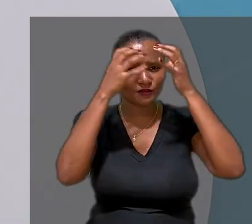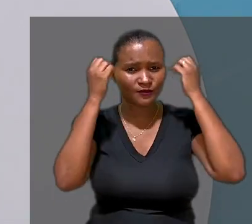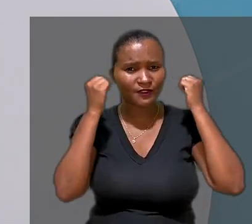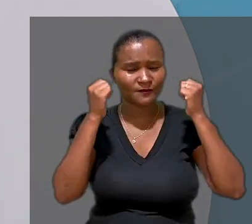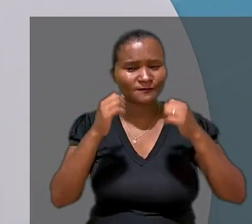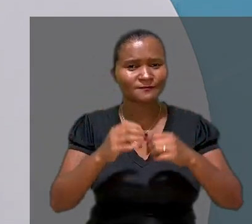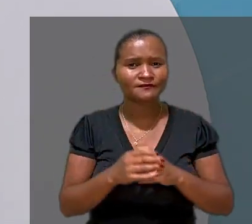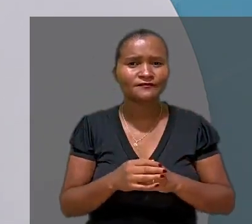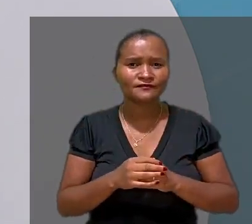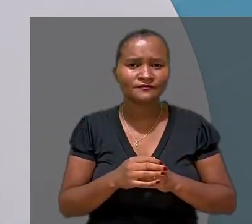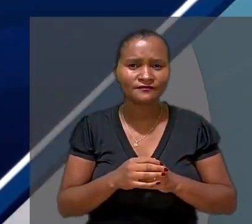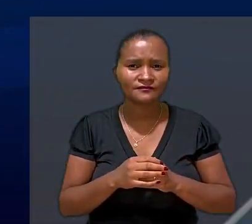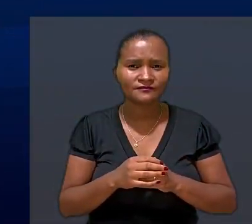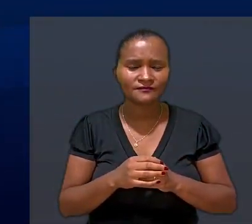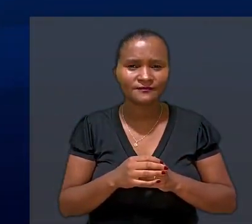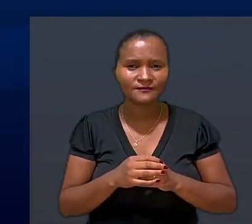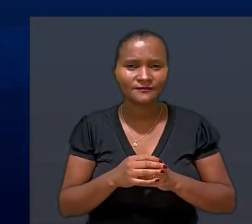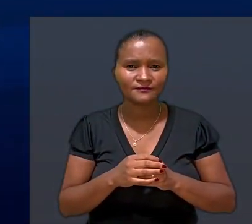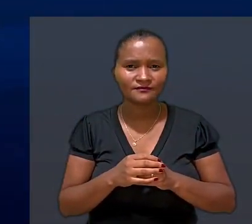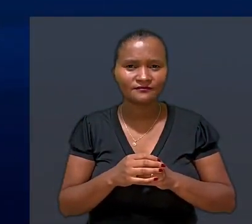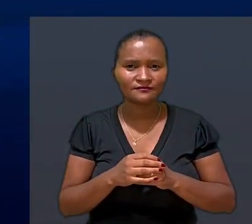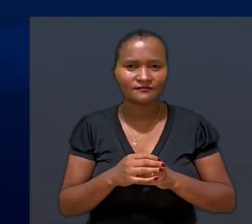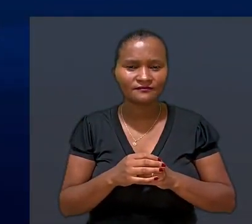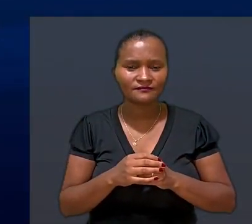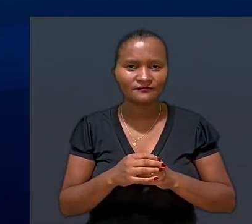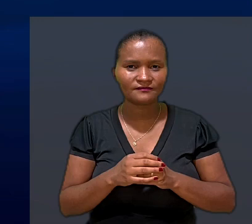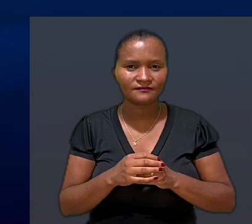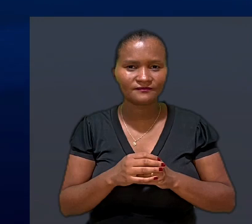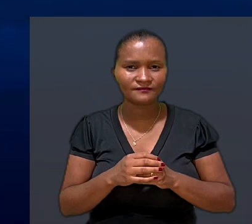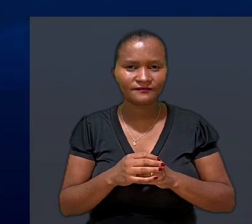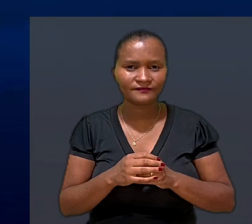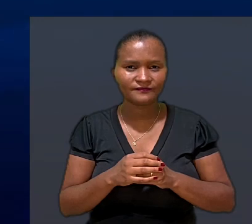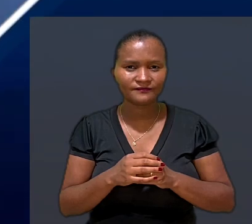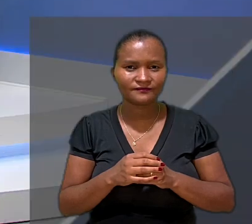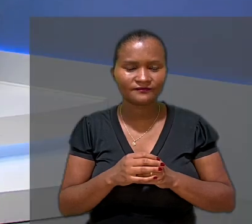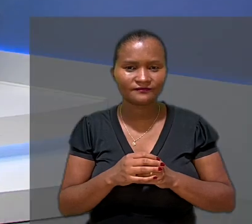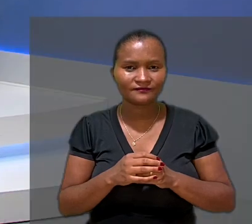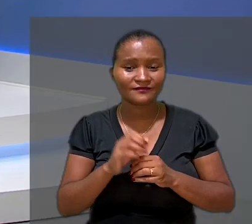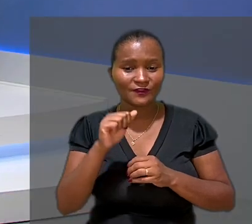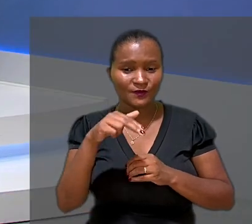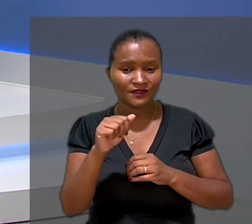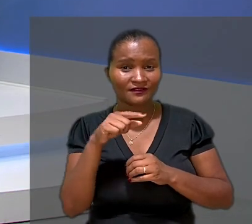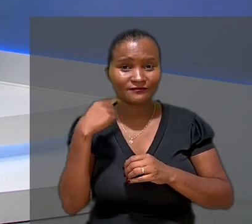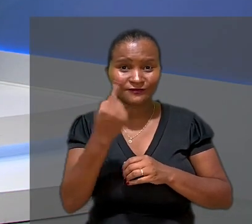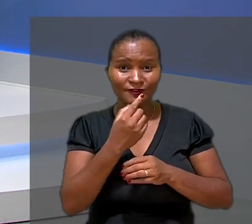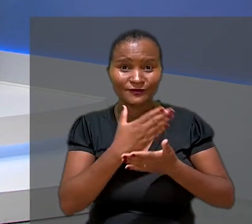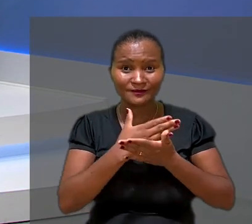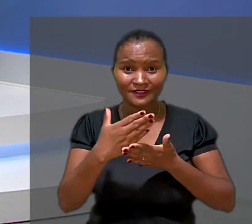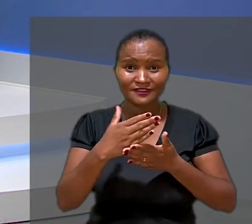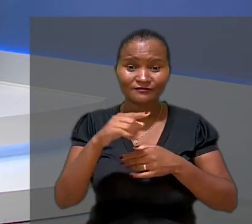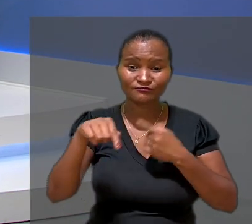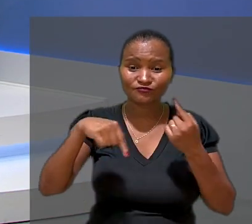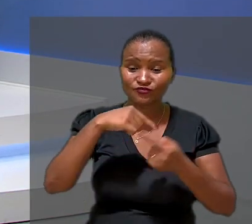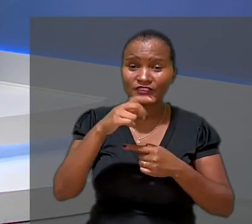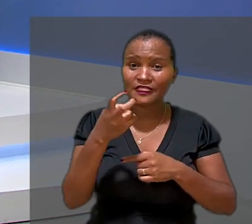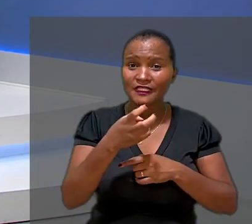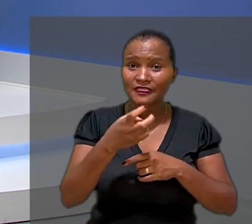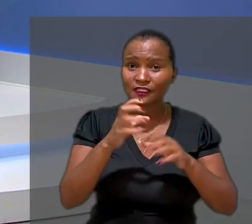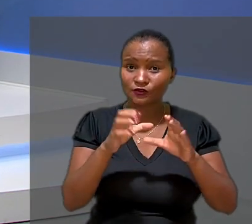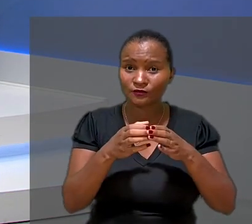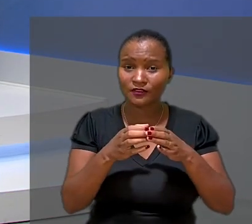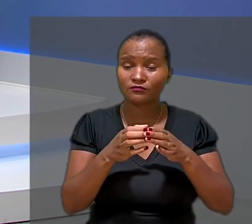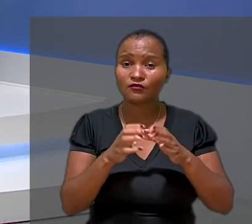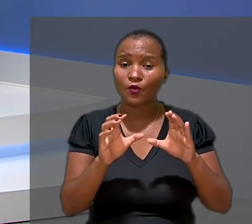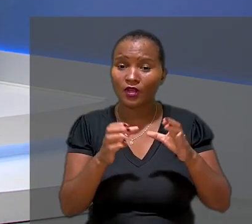turmas do tribunal. E Luana, nós começamos o nosso giro pela quinta turma.